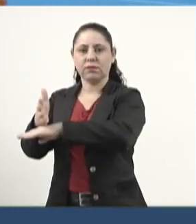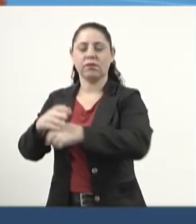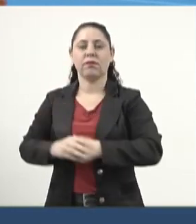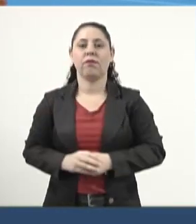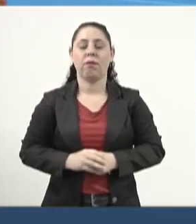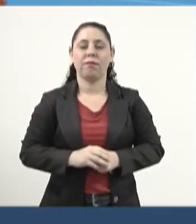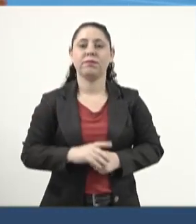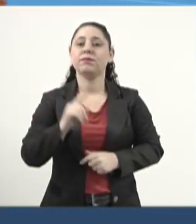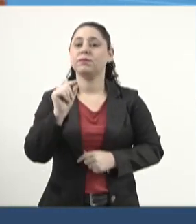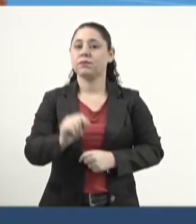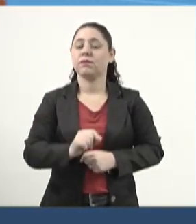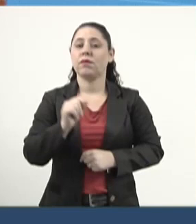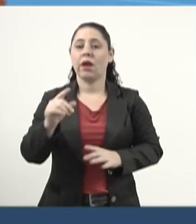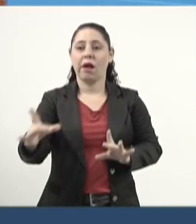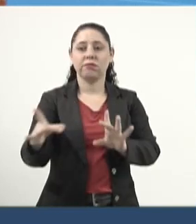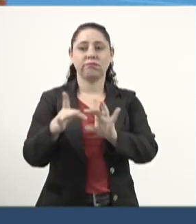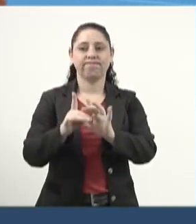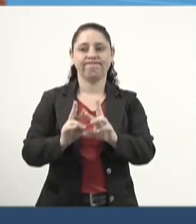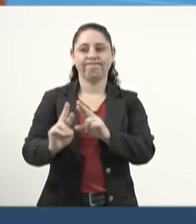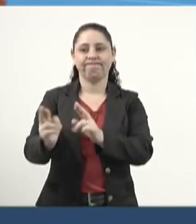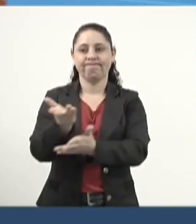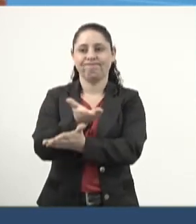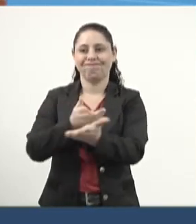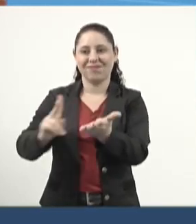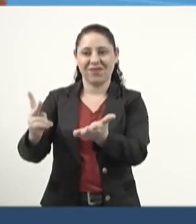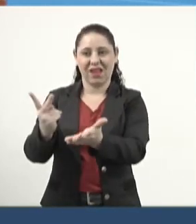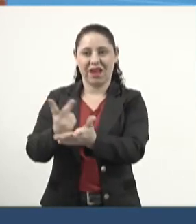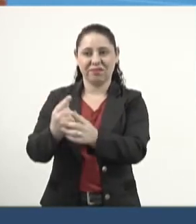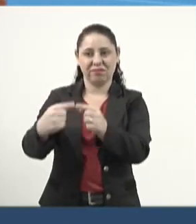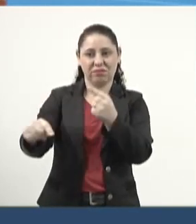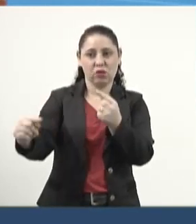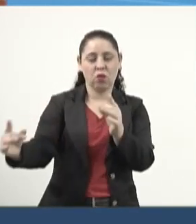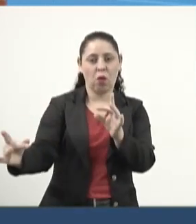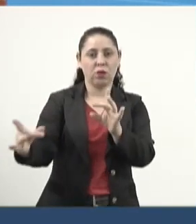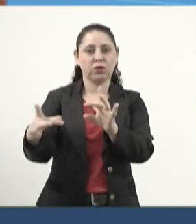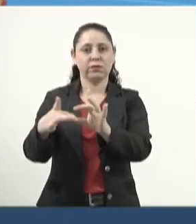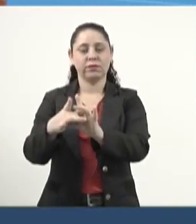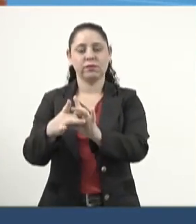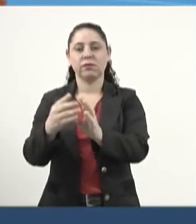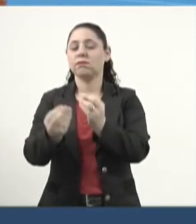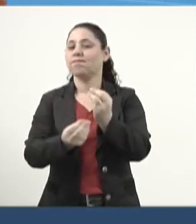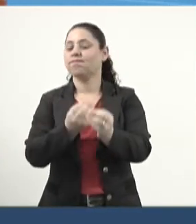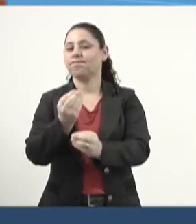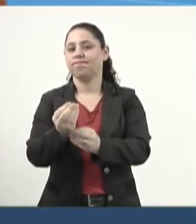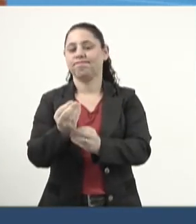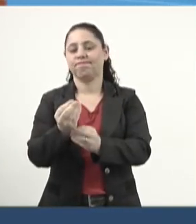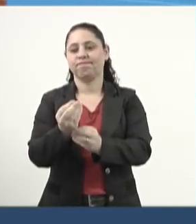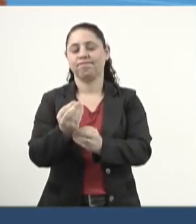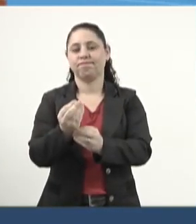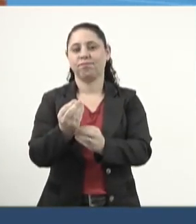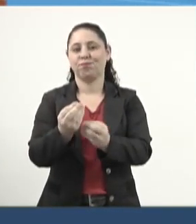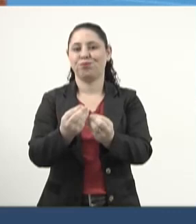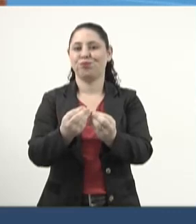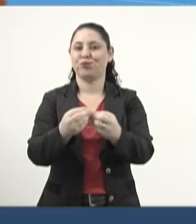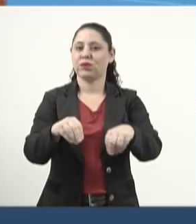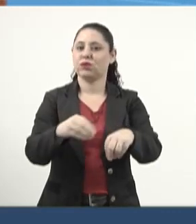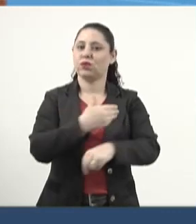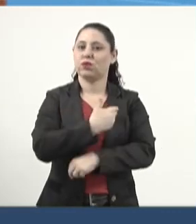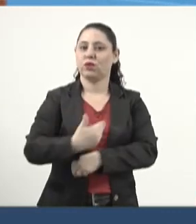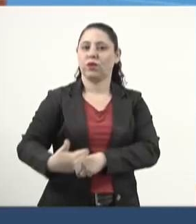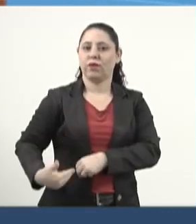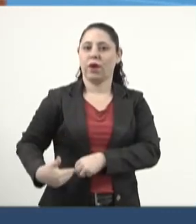para restabelecer relações que foram, de certa forma, comprometidas no